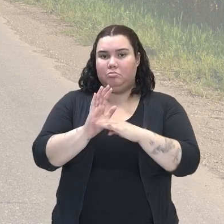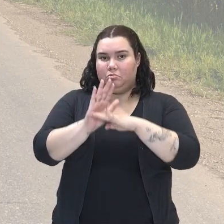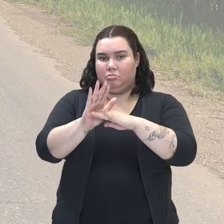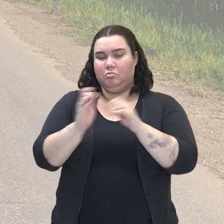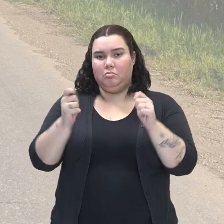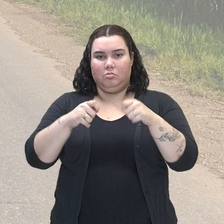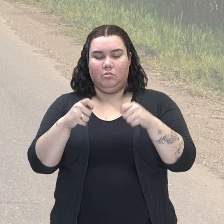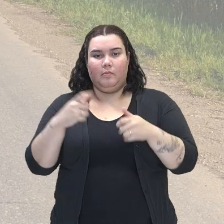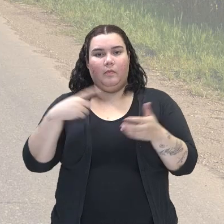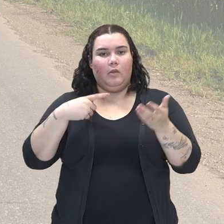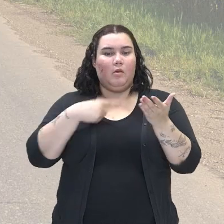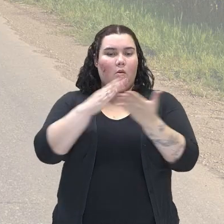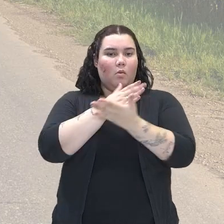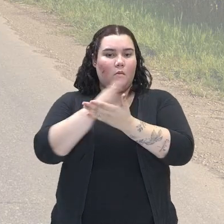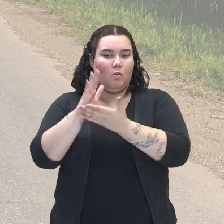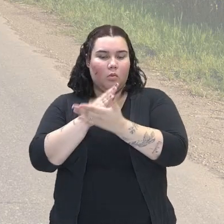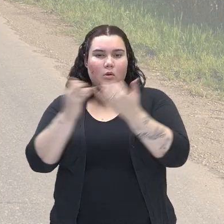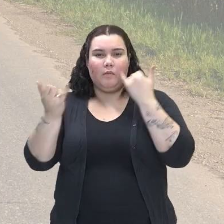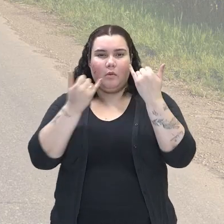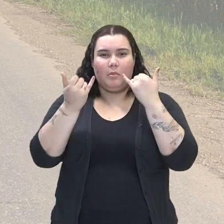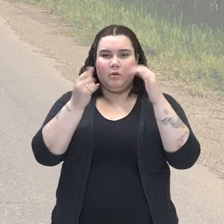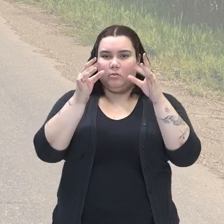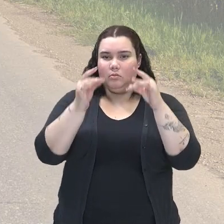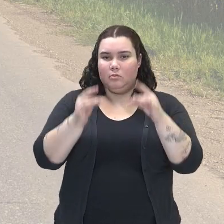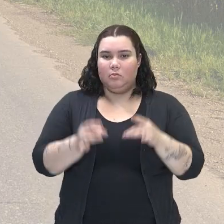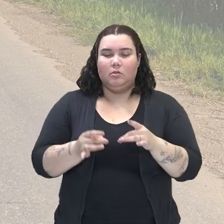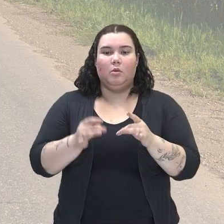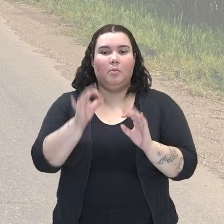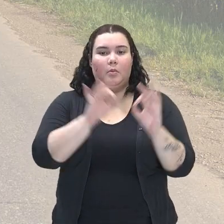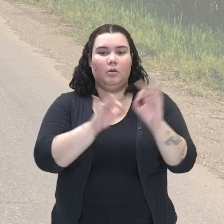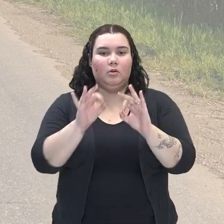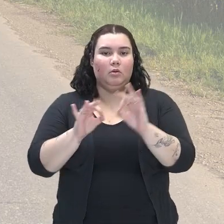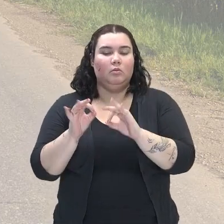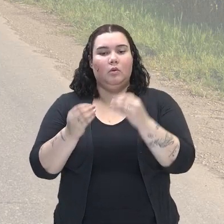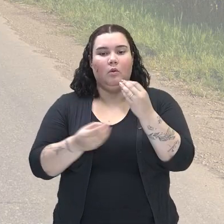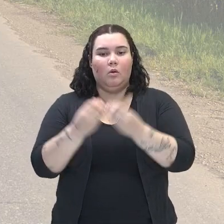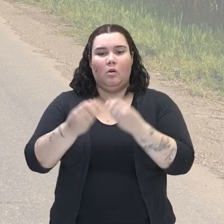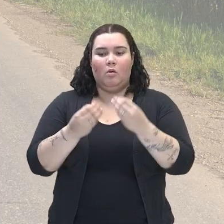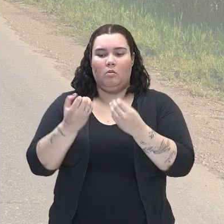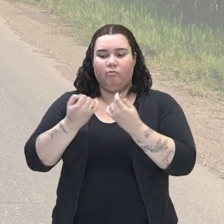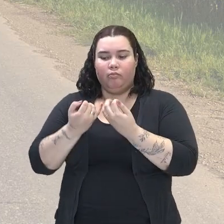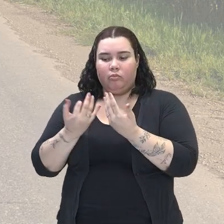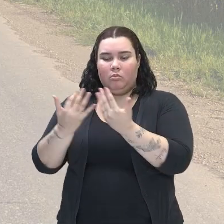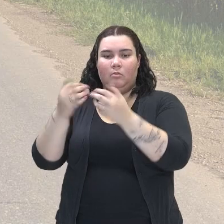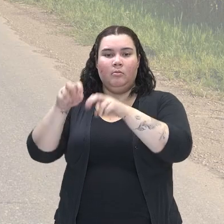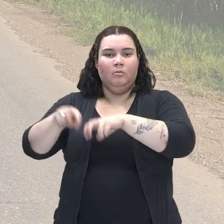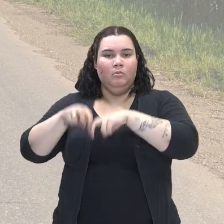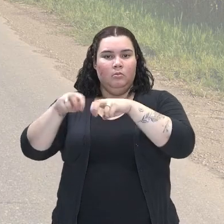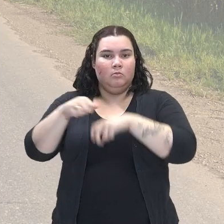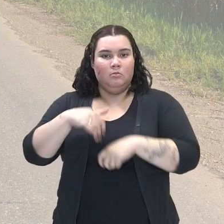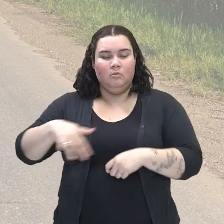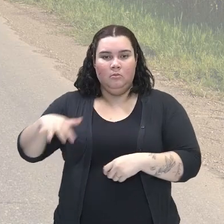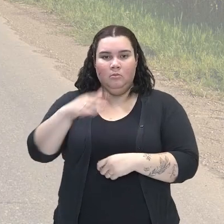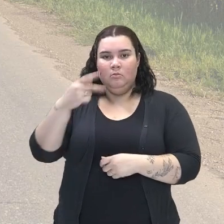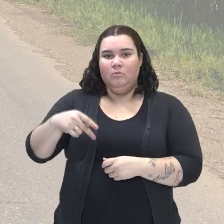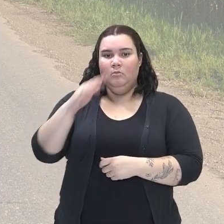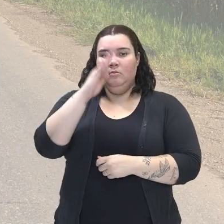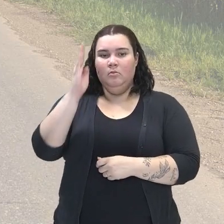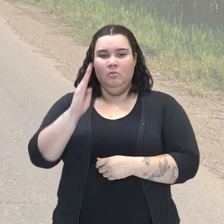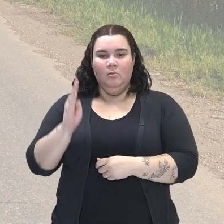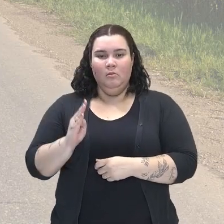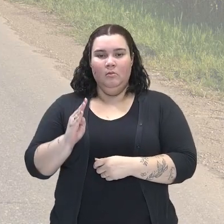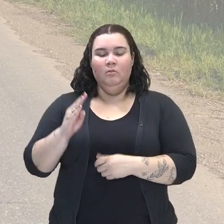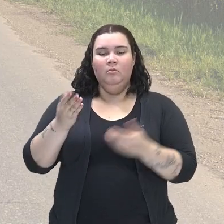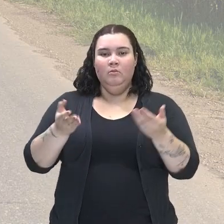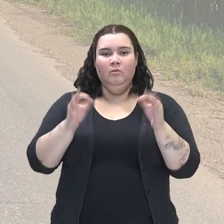ver algumas informações sobre o processo de produção, a agropecuária brasileira, nesta aula,